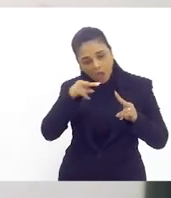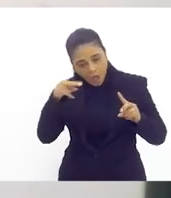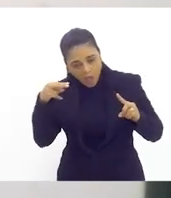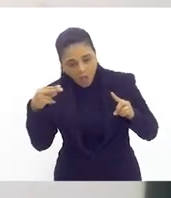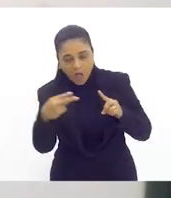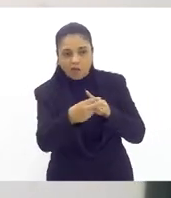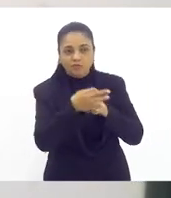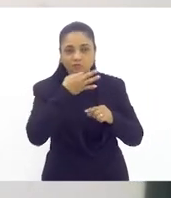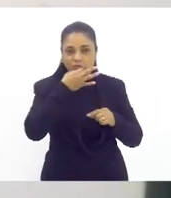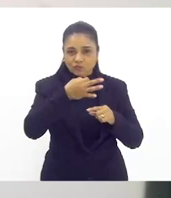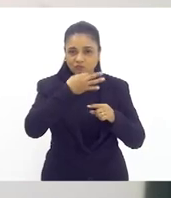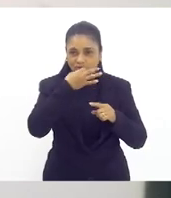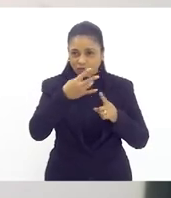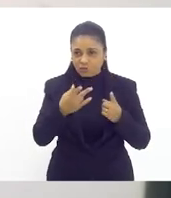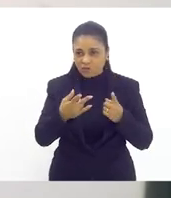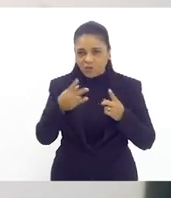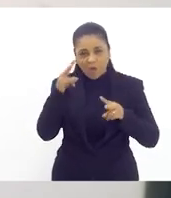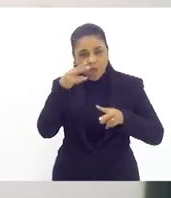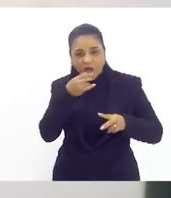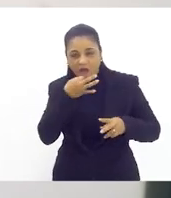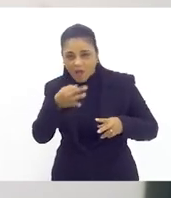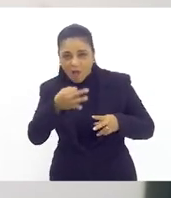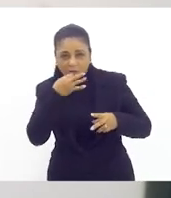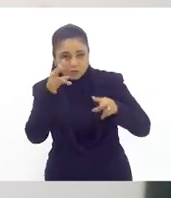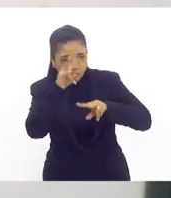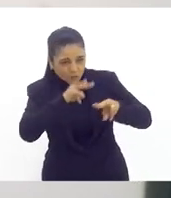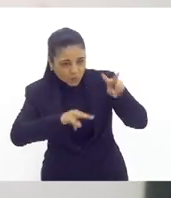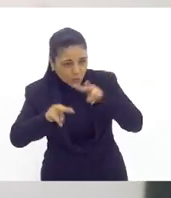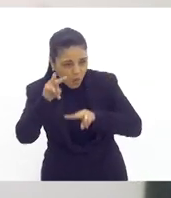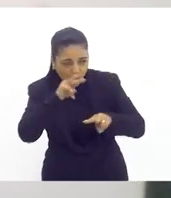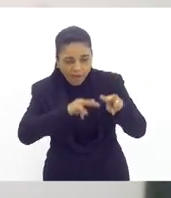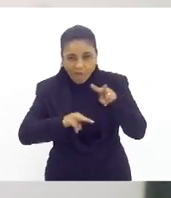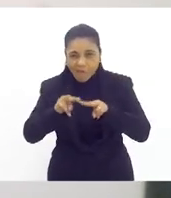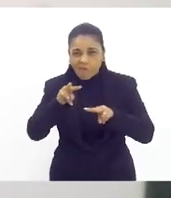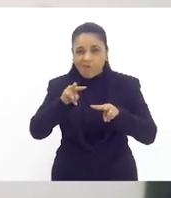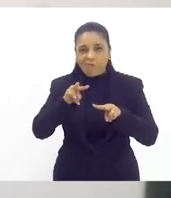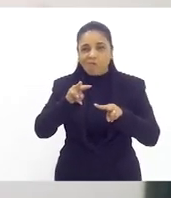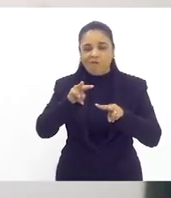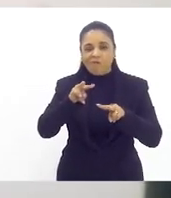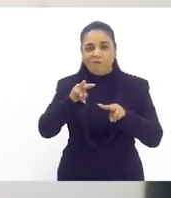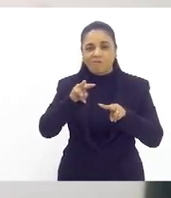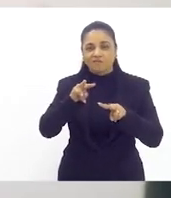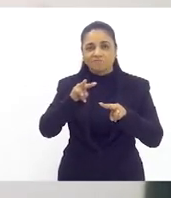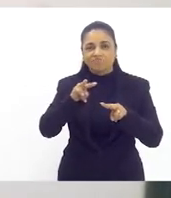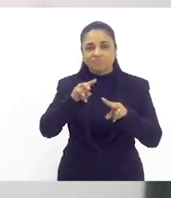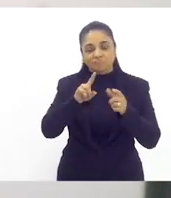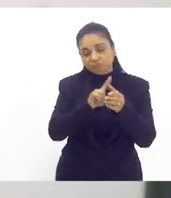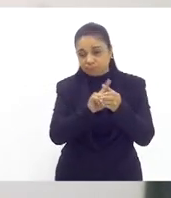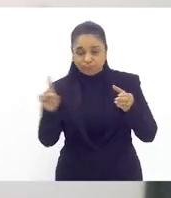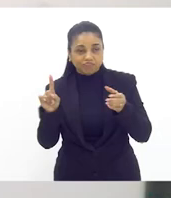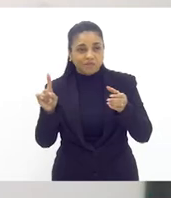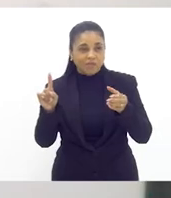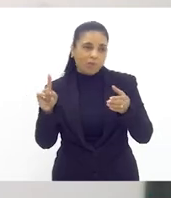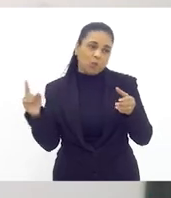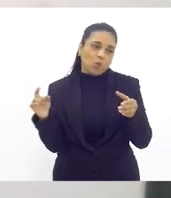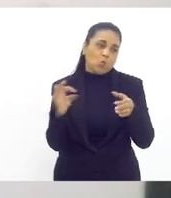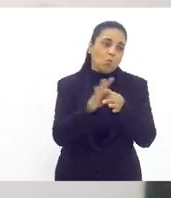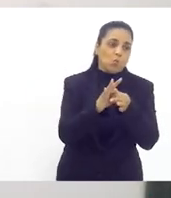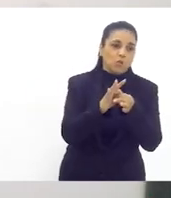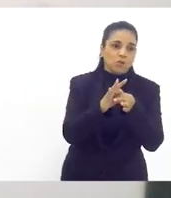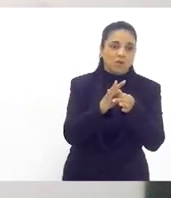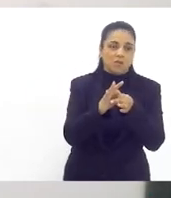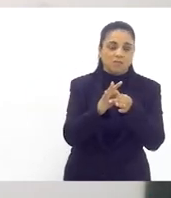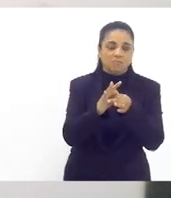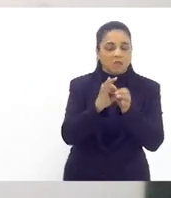Gerar uma cisão e um processo sectário que muito mais inevitavelmente desagrega do que une e a gente precisa